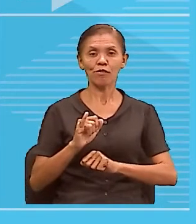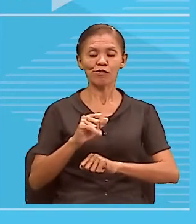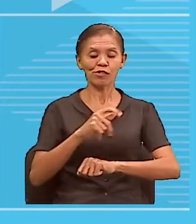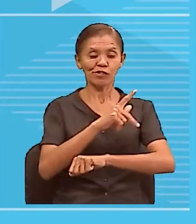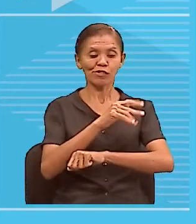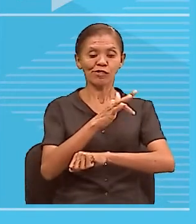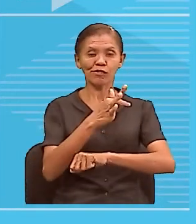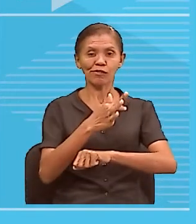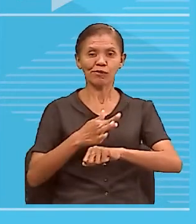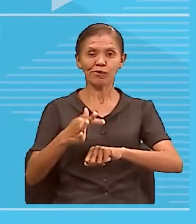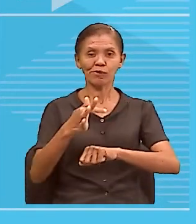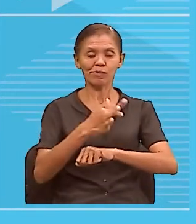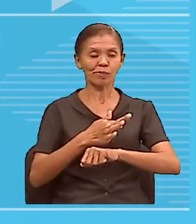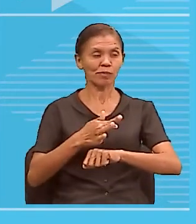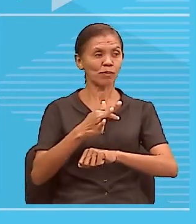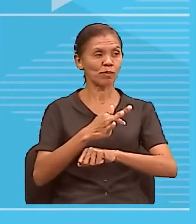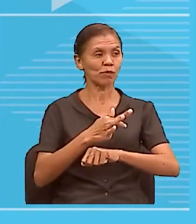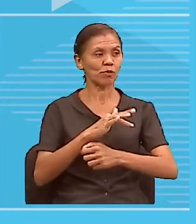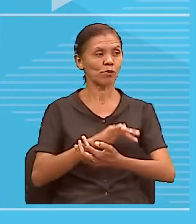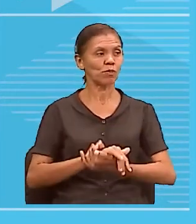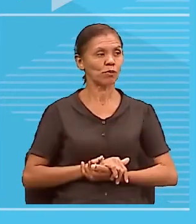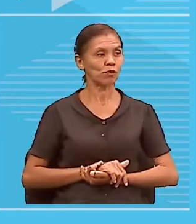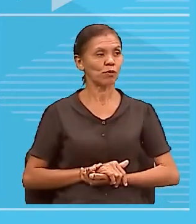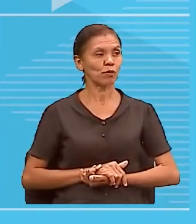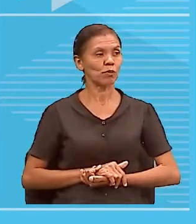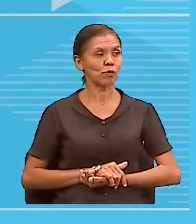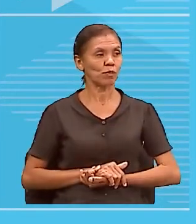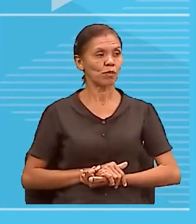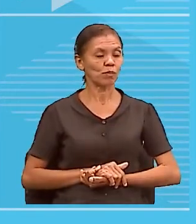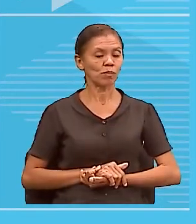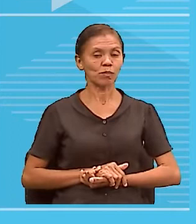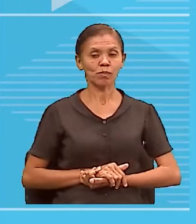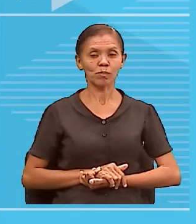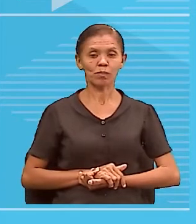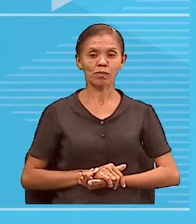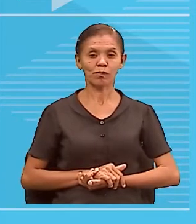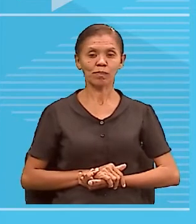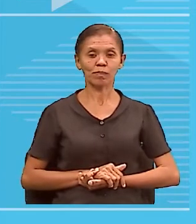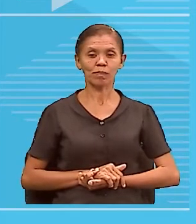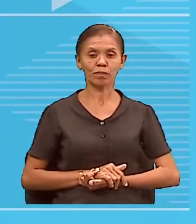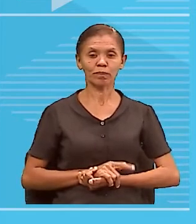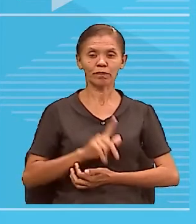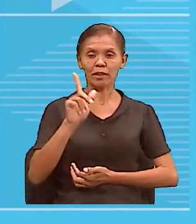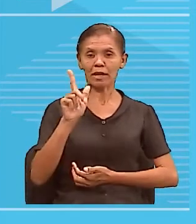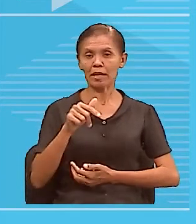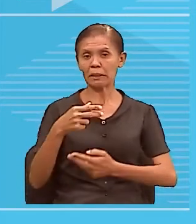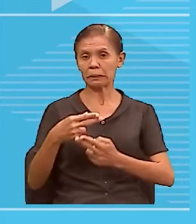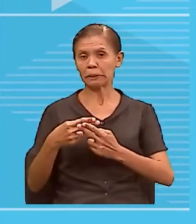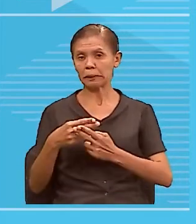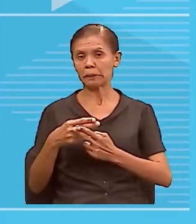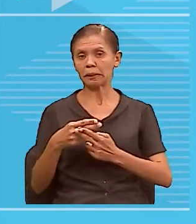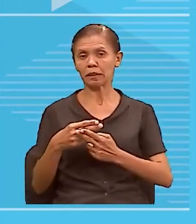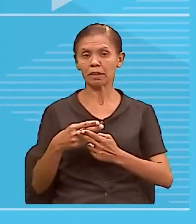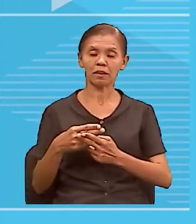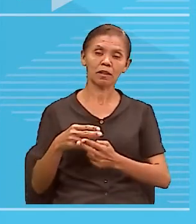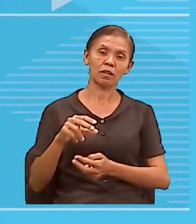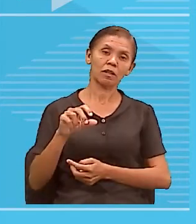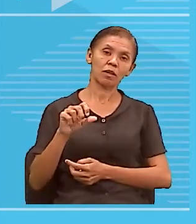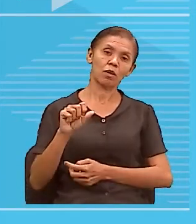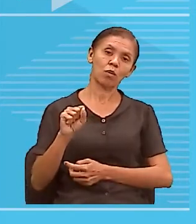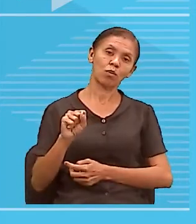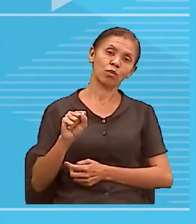bom e o que configura a tratamento formal você tratar a pessoa pelo sobrenome apelido